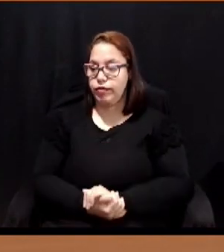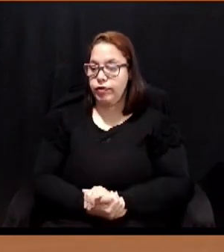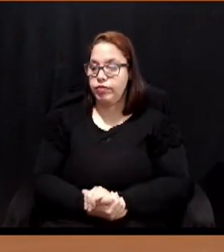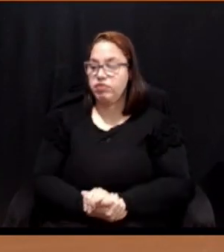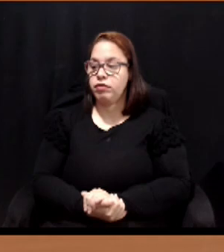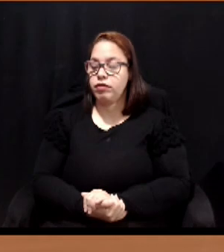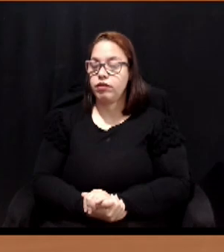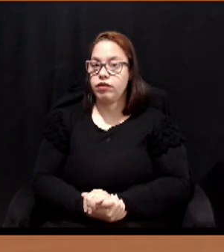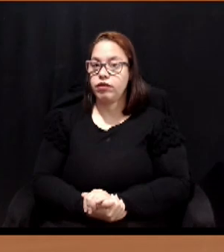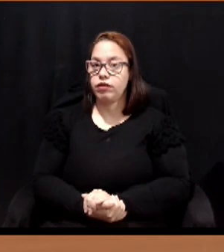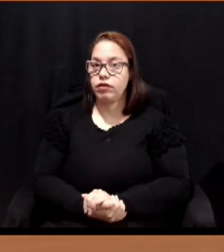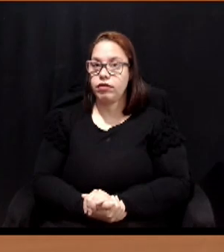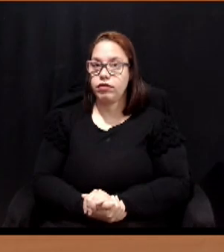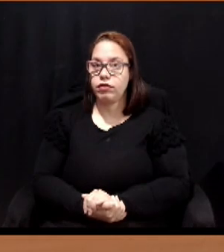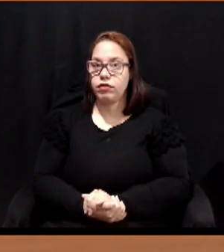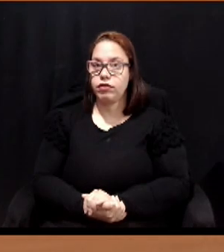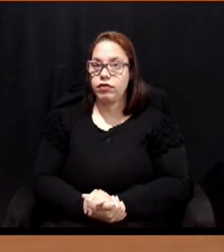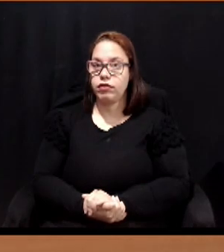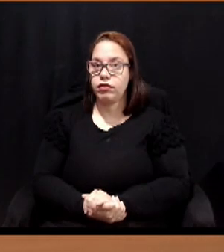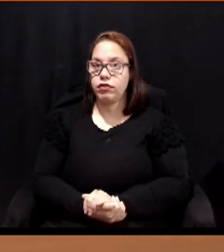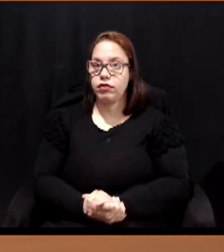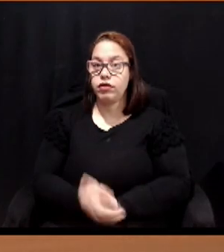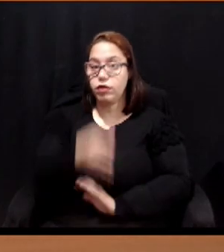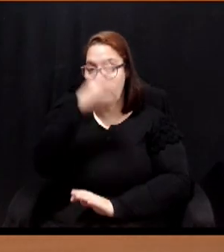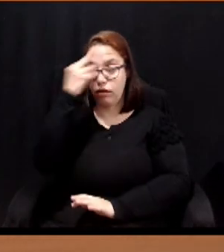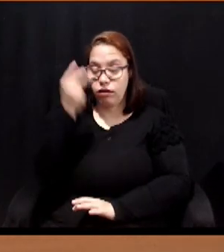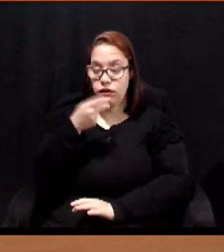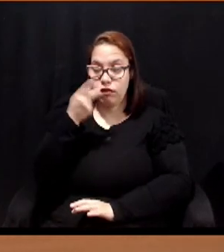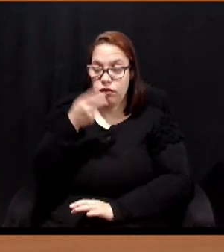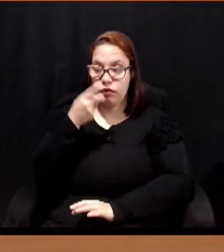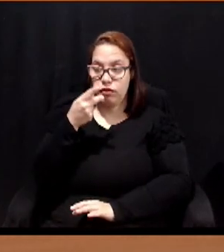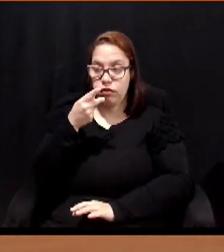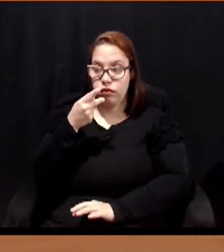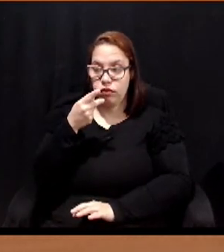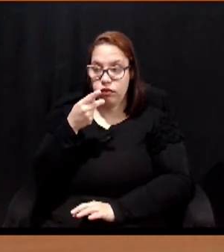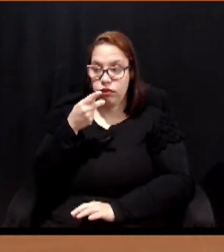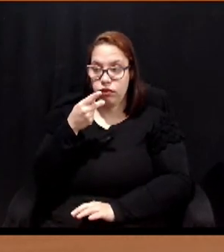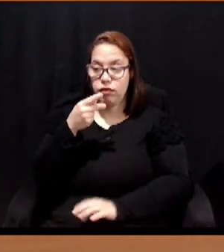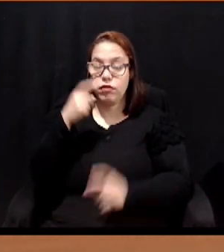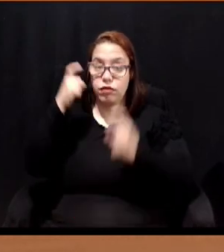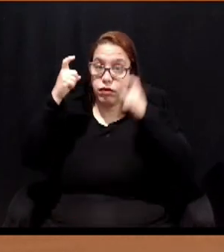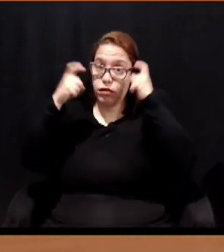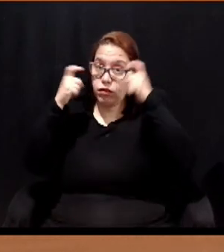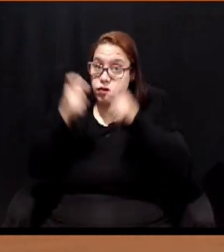Aí uma coisa que eu esqueci de falar, a gente tem uma preocupação muito grande,